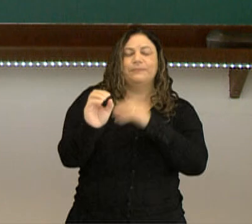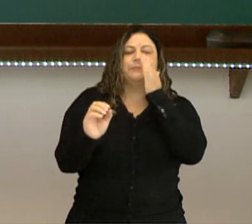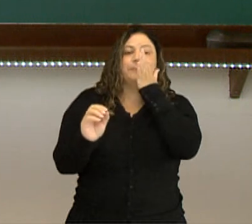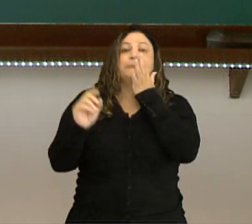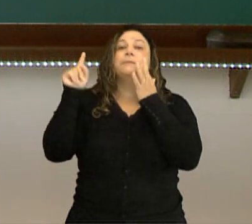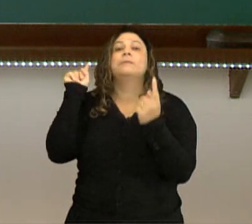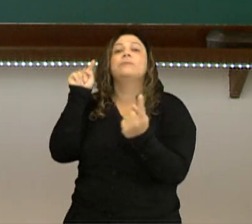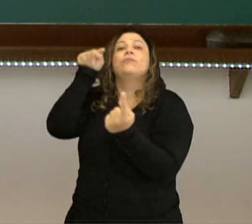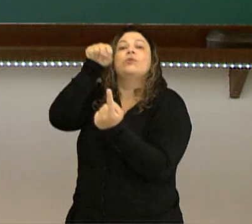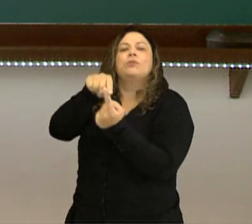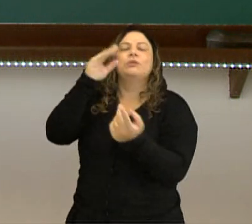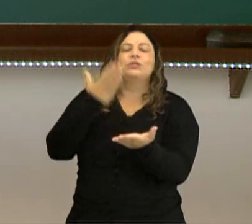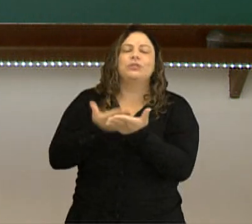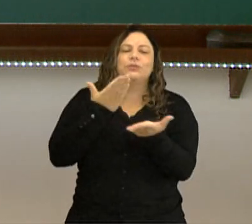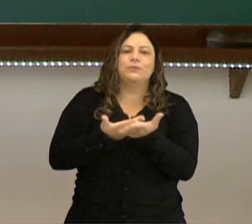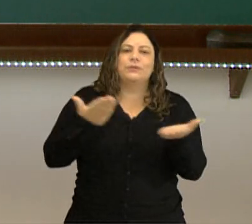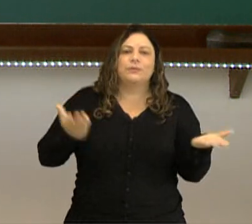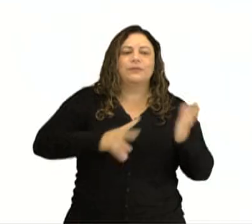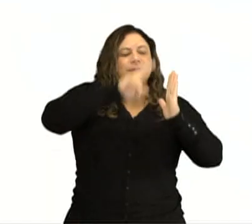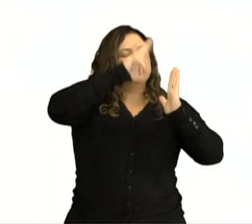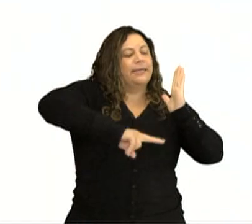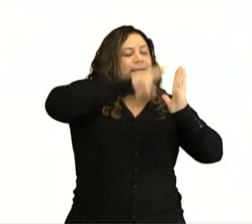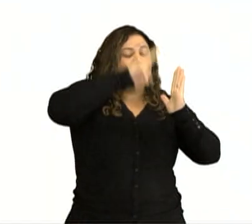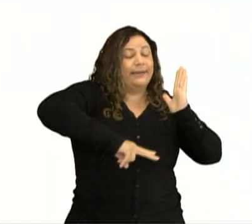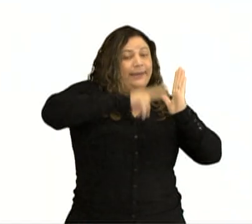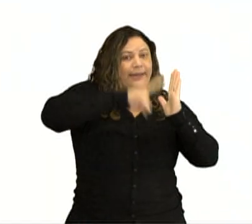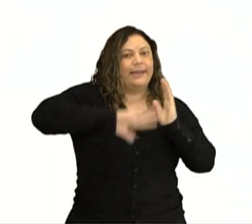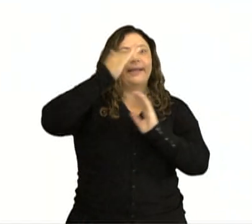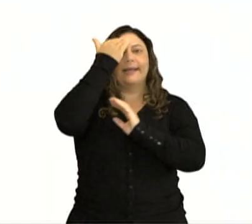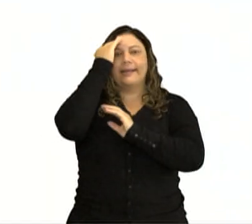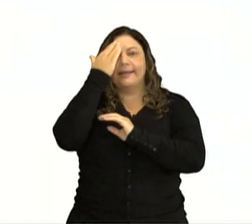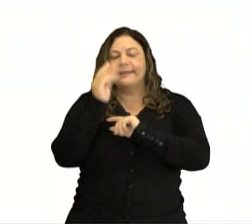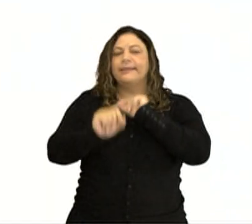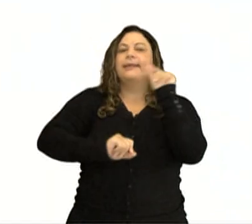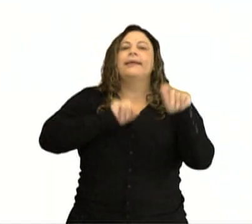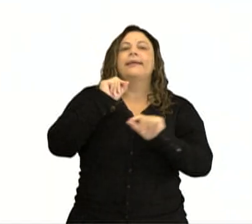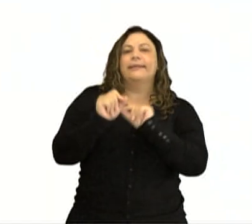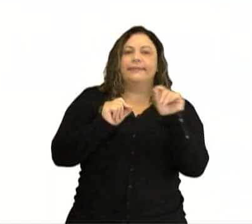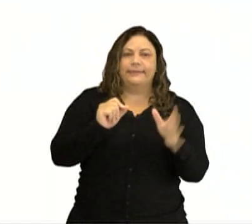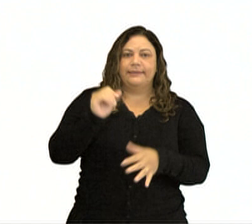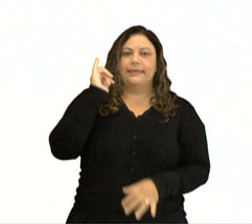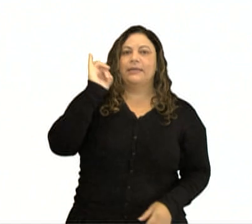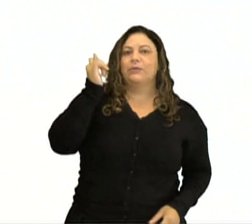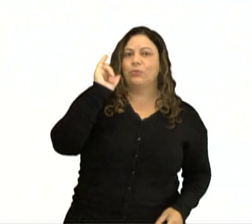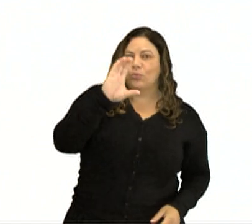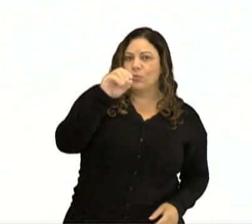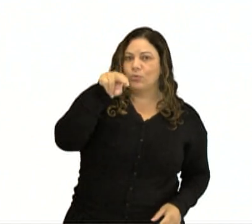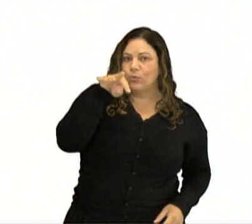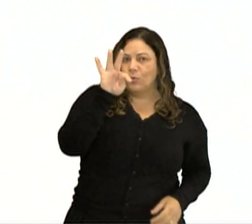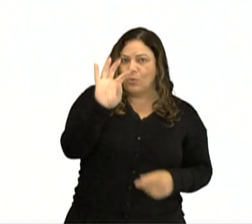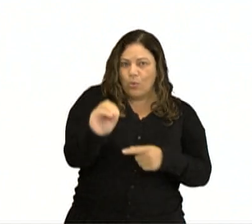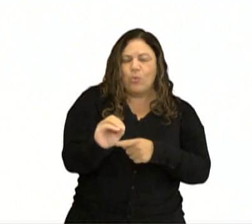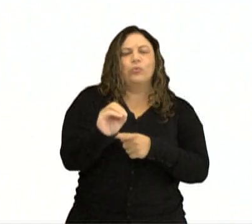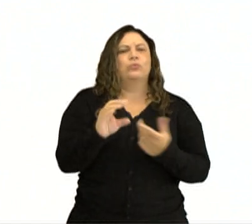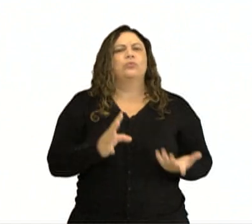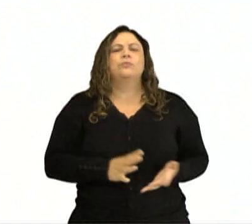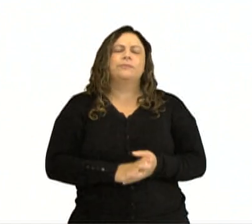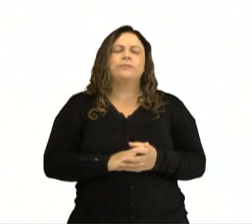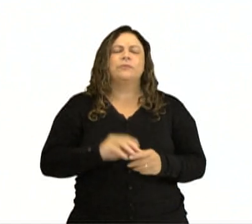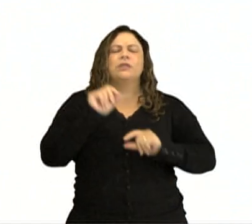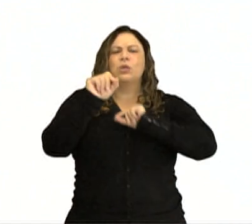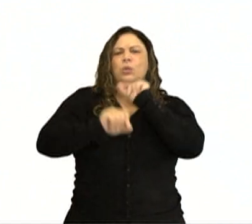objetivos da aula. Ler e interpretar um conto. Reconhecer o efeito de